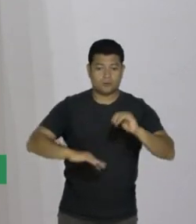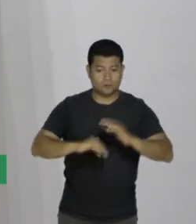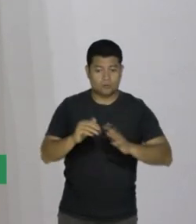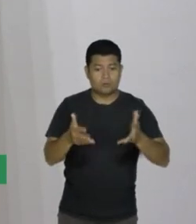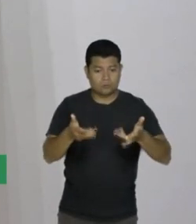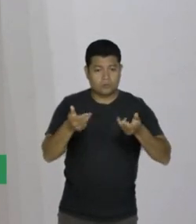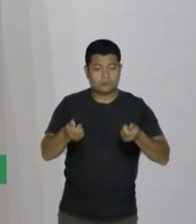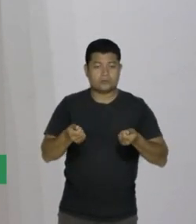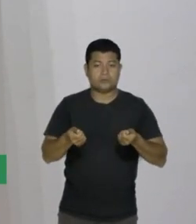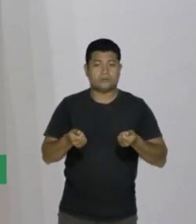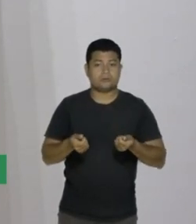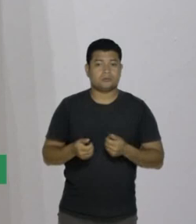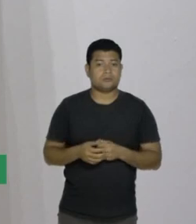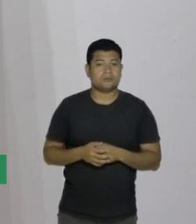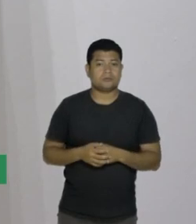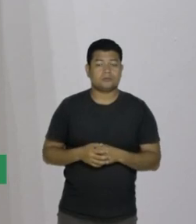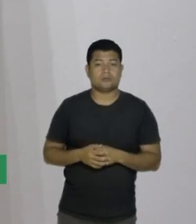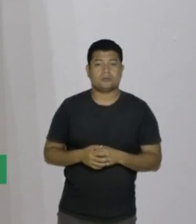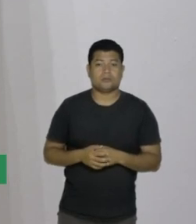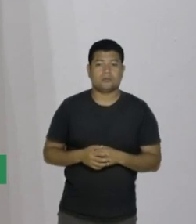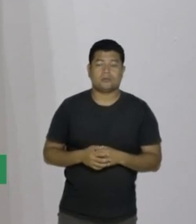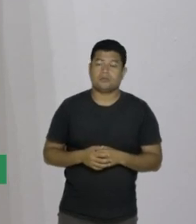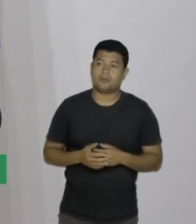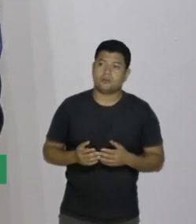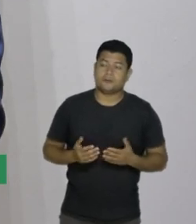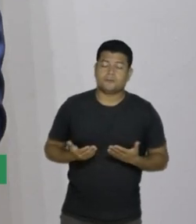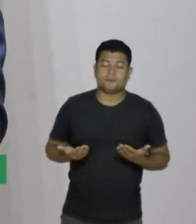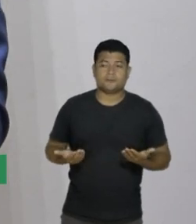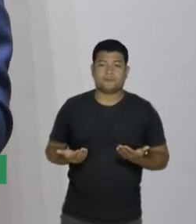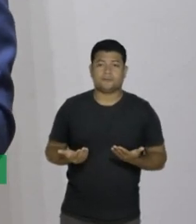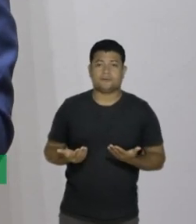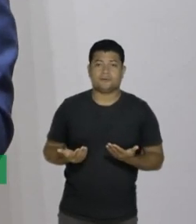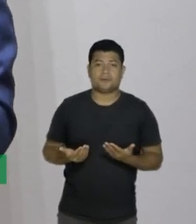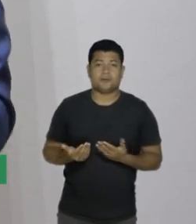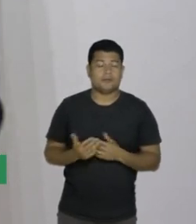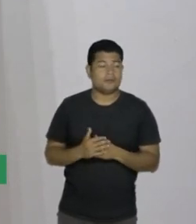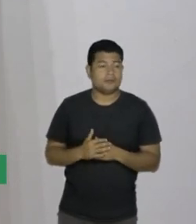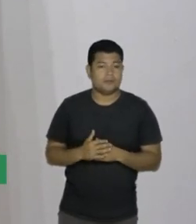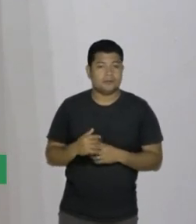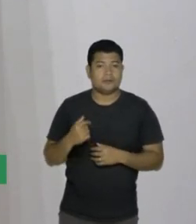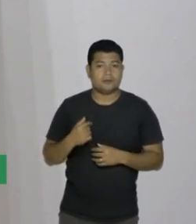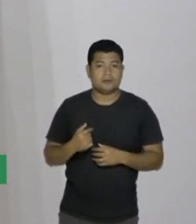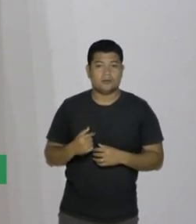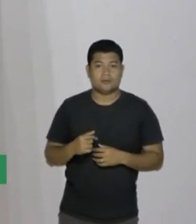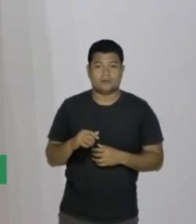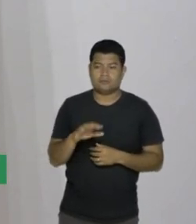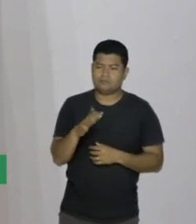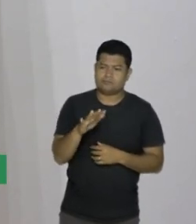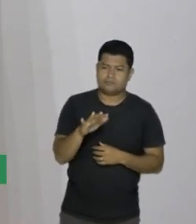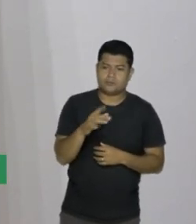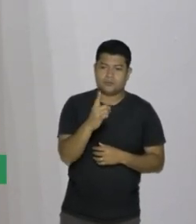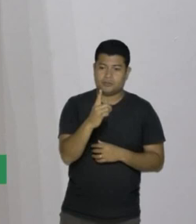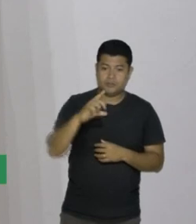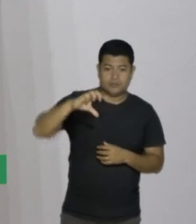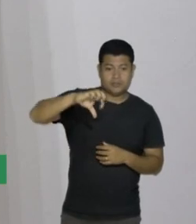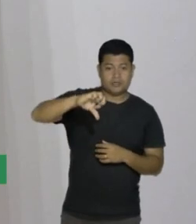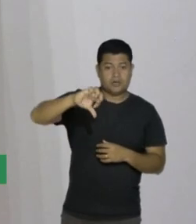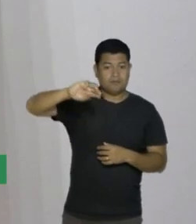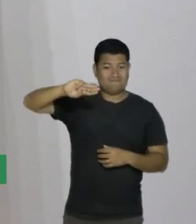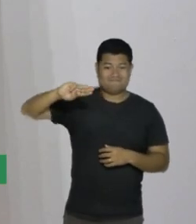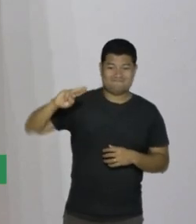para como se não fosse suficiente cerca de 19 milhões de reais